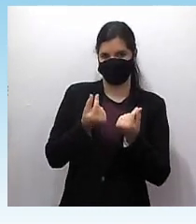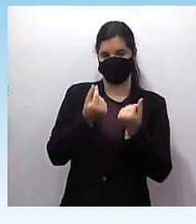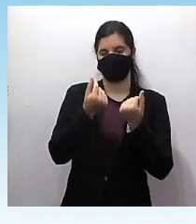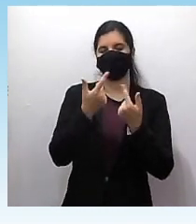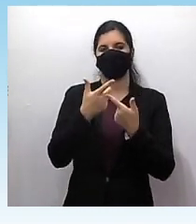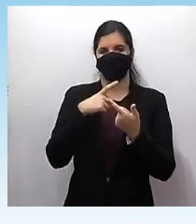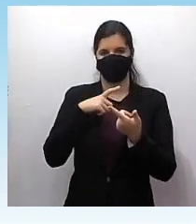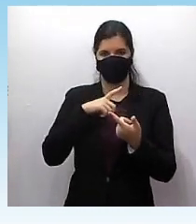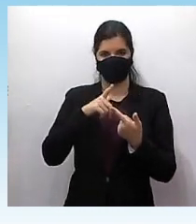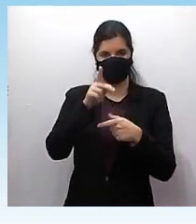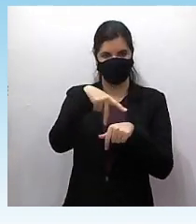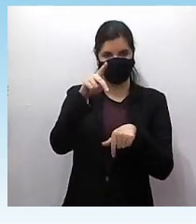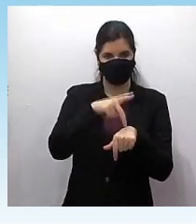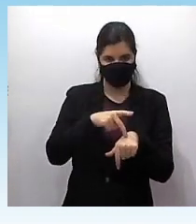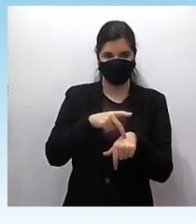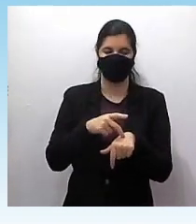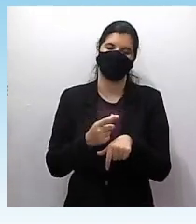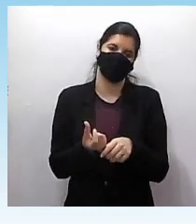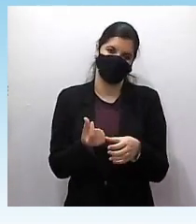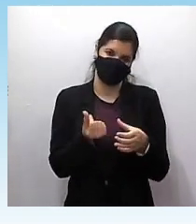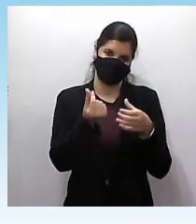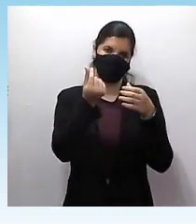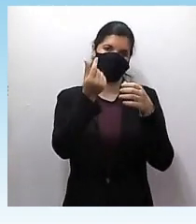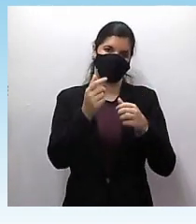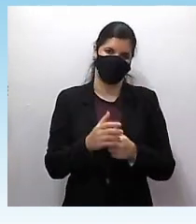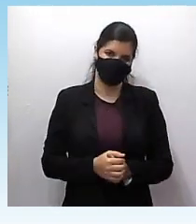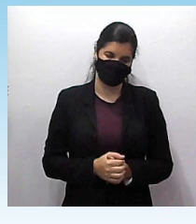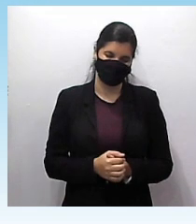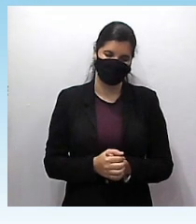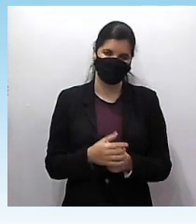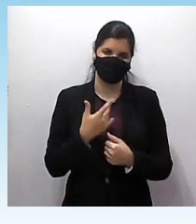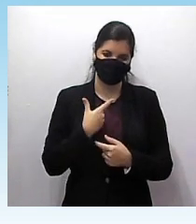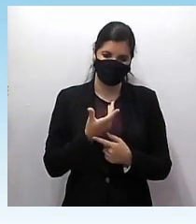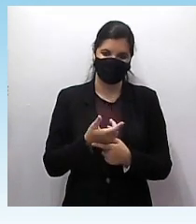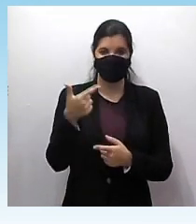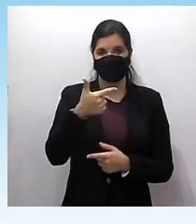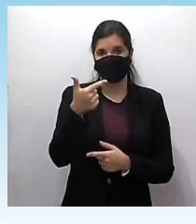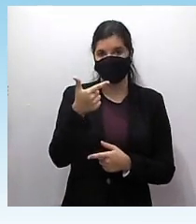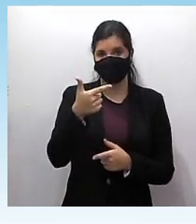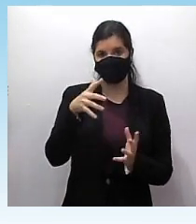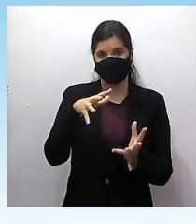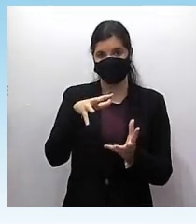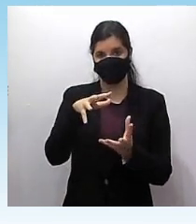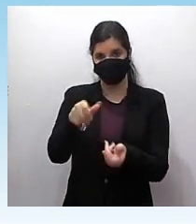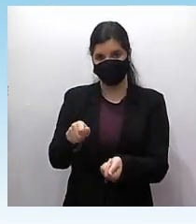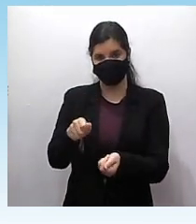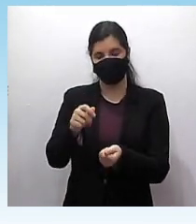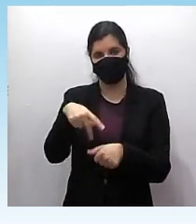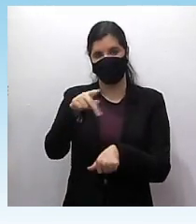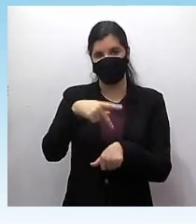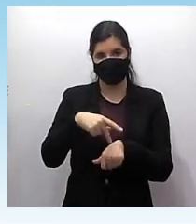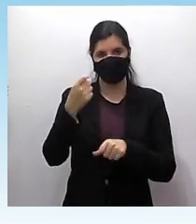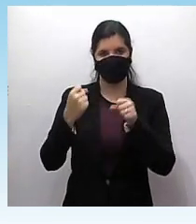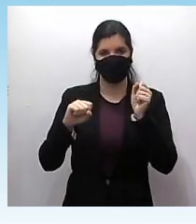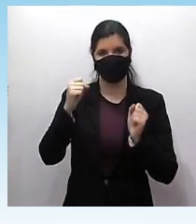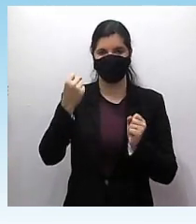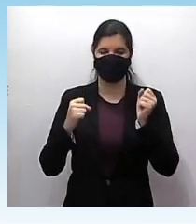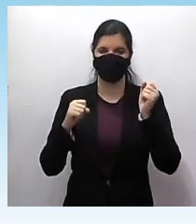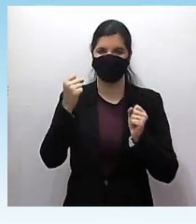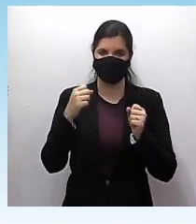que, sobretudo, era um país capitalista. Ser segundo mundo era ser um país